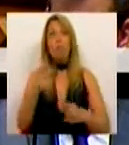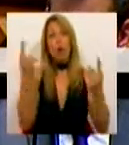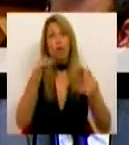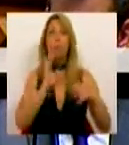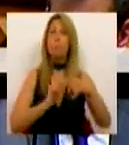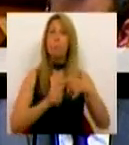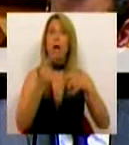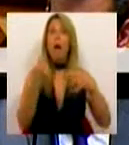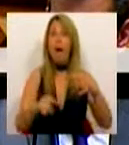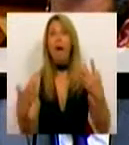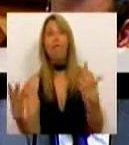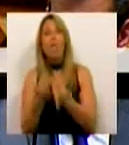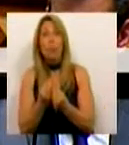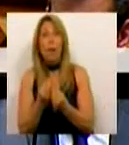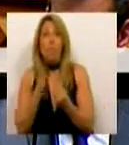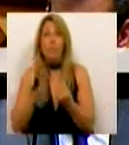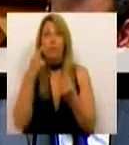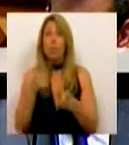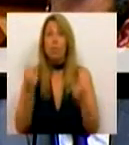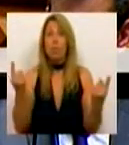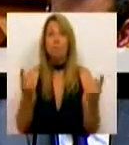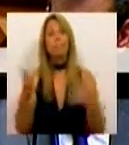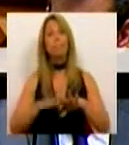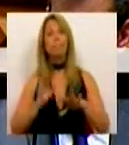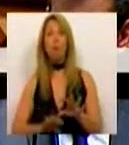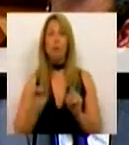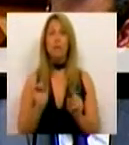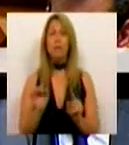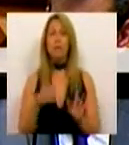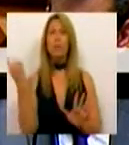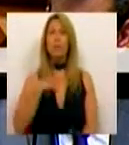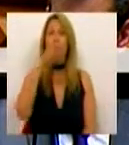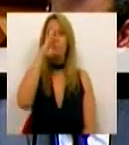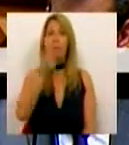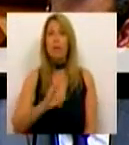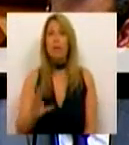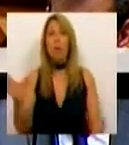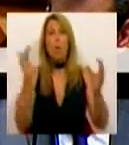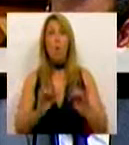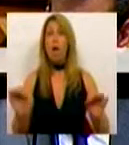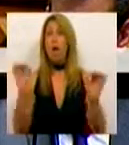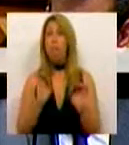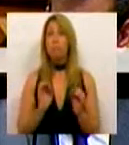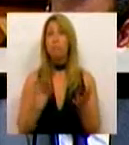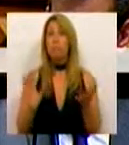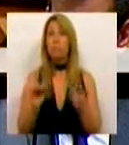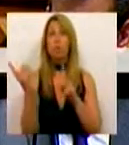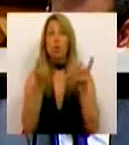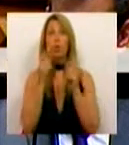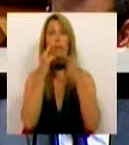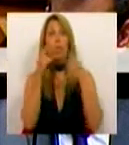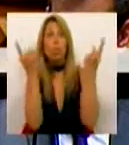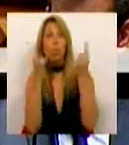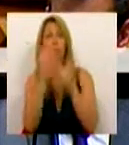nessa eventual fusão. Certamente por isso, e pelo que sabemos, não foi registada em sede de discussão pública